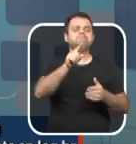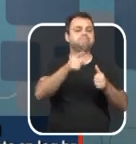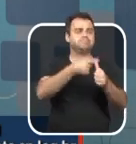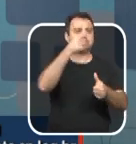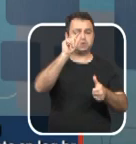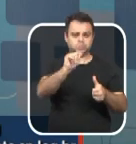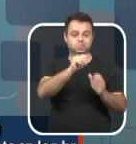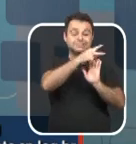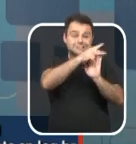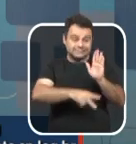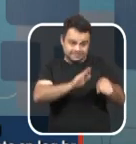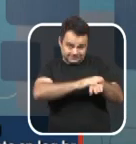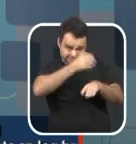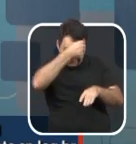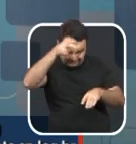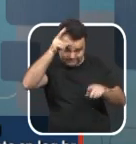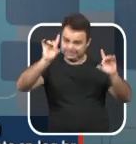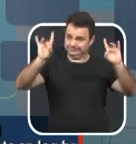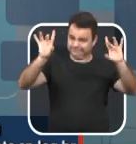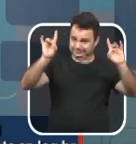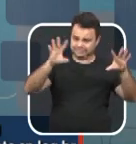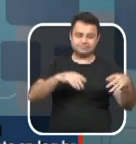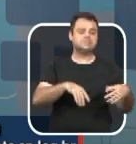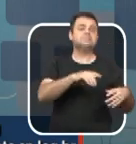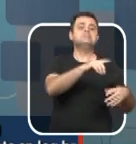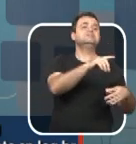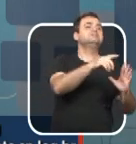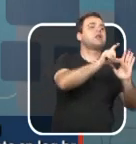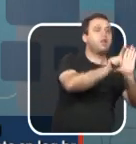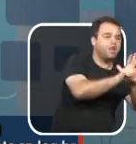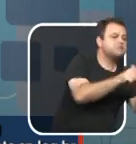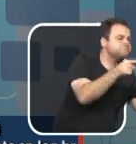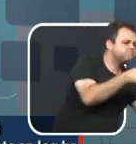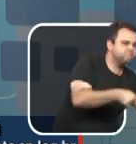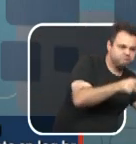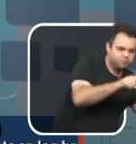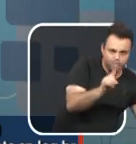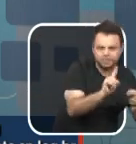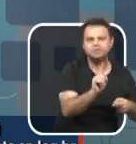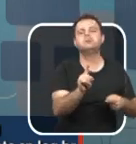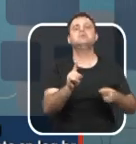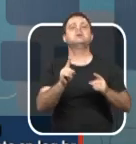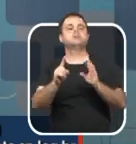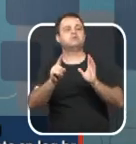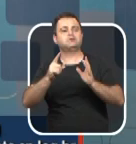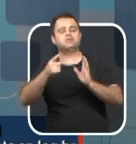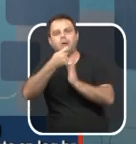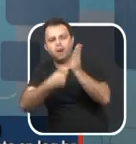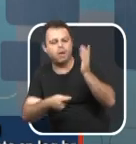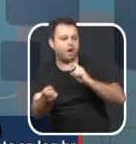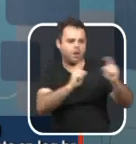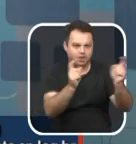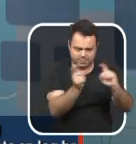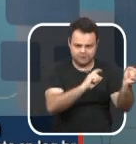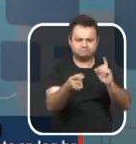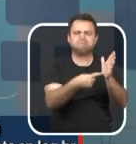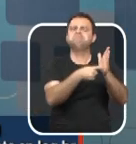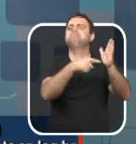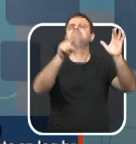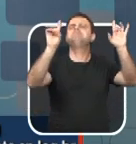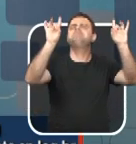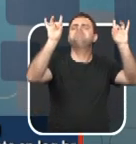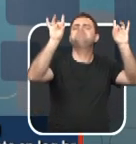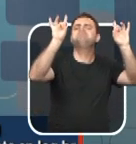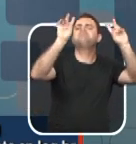uma proposta em certidão de urgência especial quando o mérito e legalidade são analisados a matéria do executivo em regime de